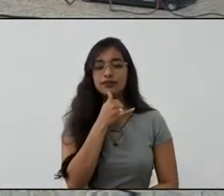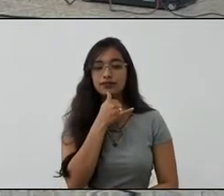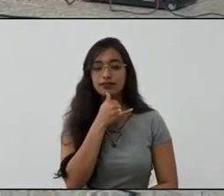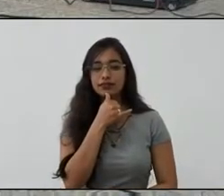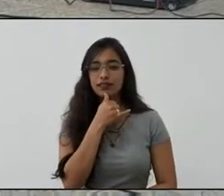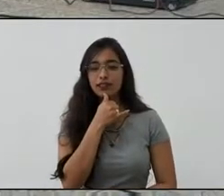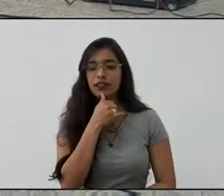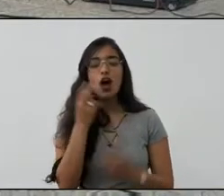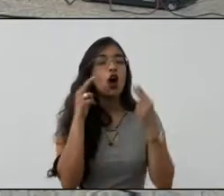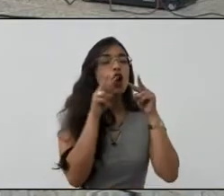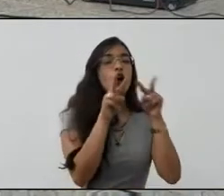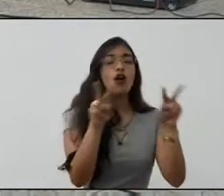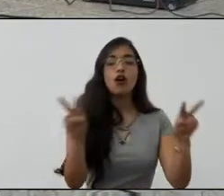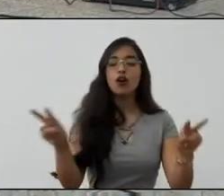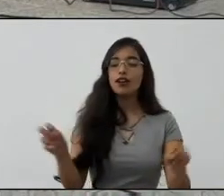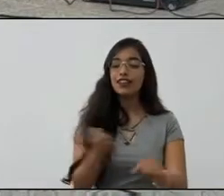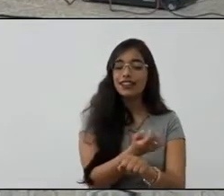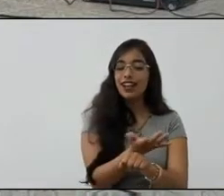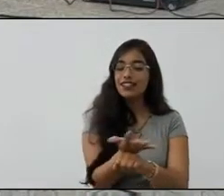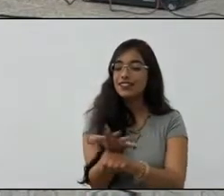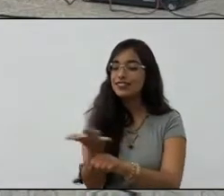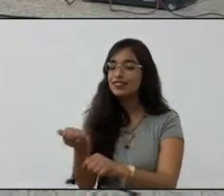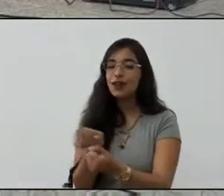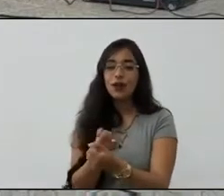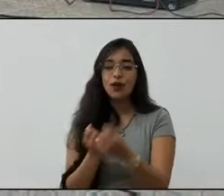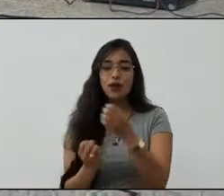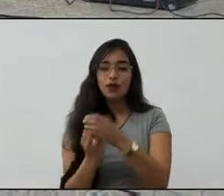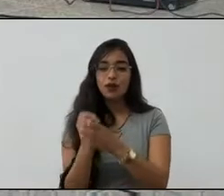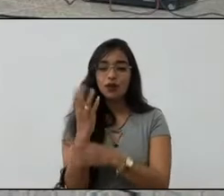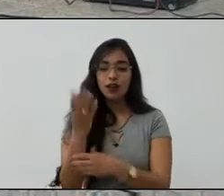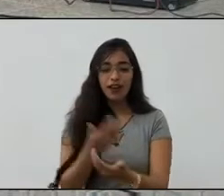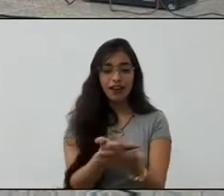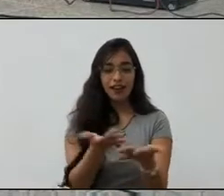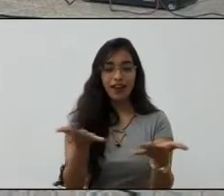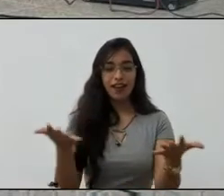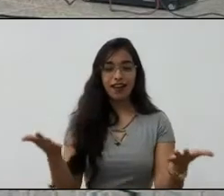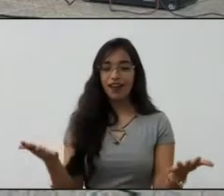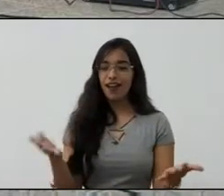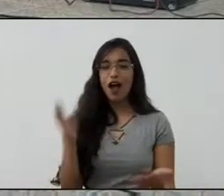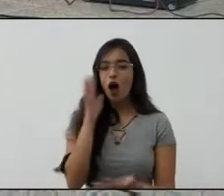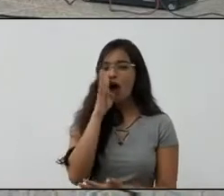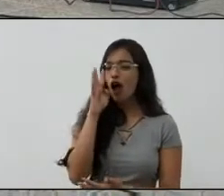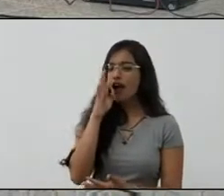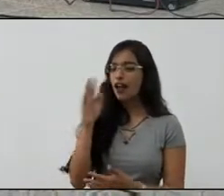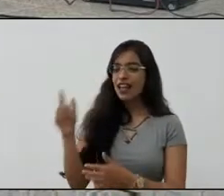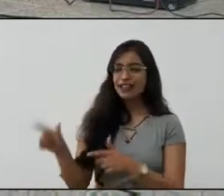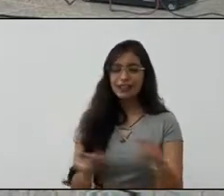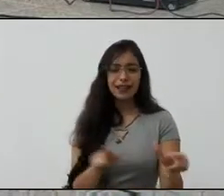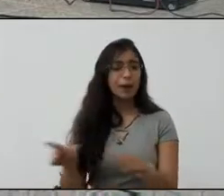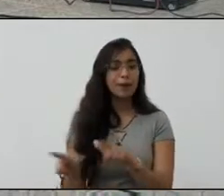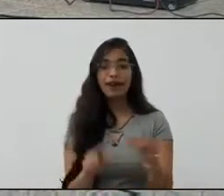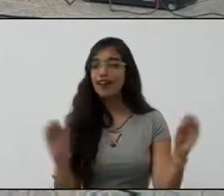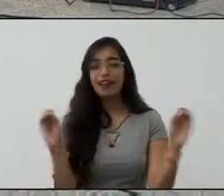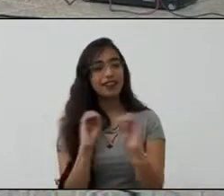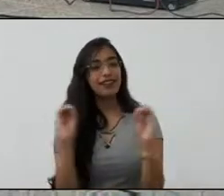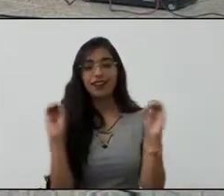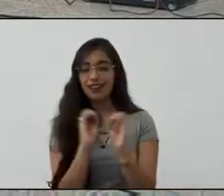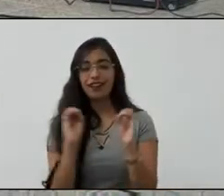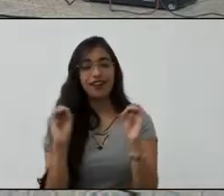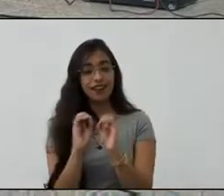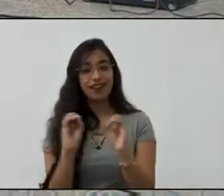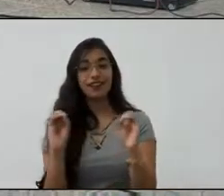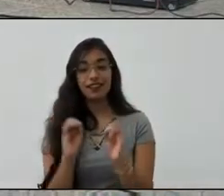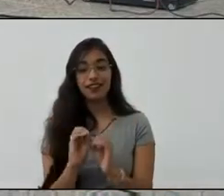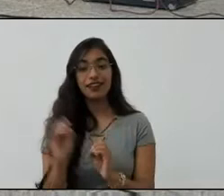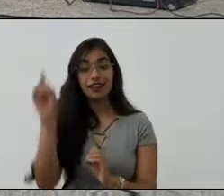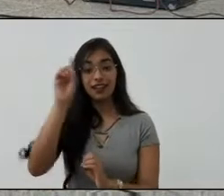do campo, que não crescem, como eles crescem, não trabalham nem fiam. E eu vos